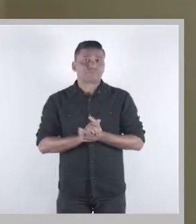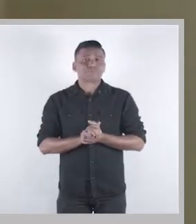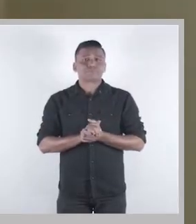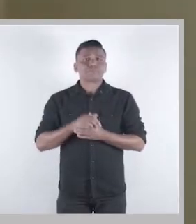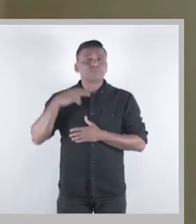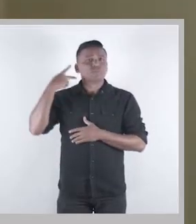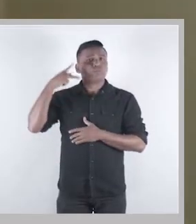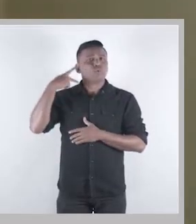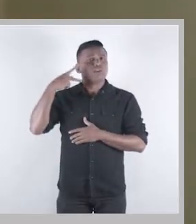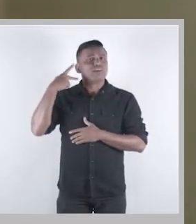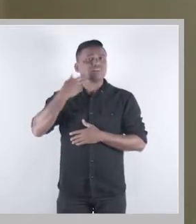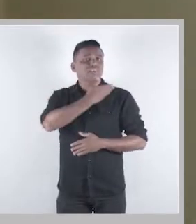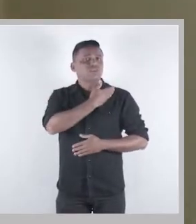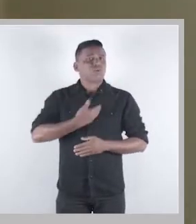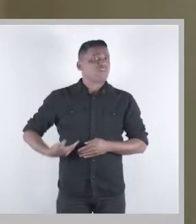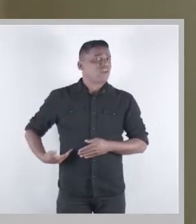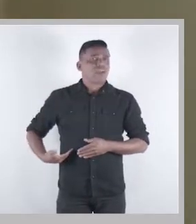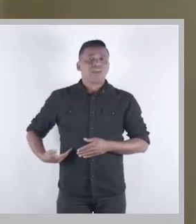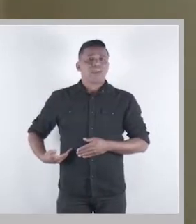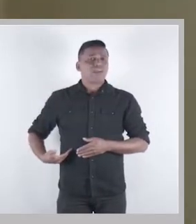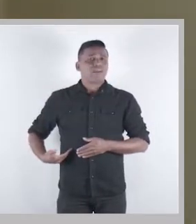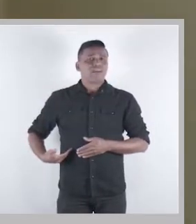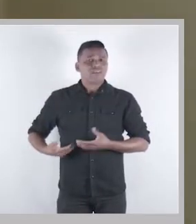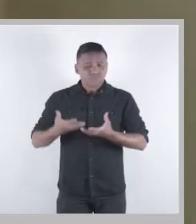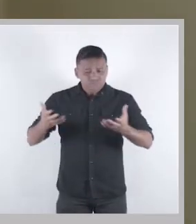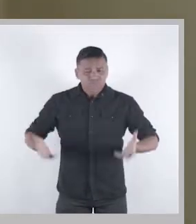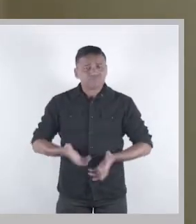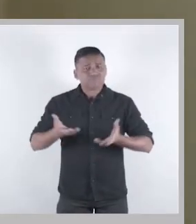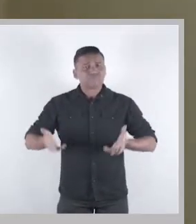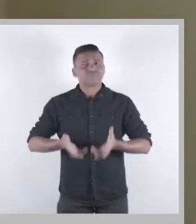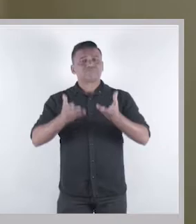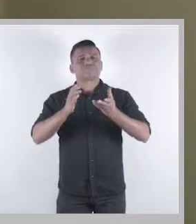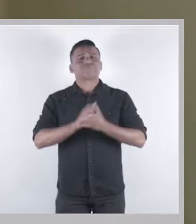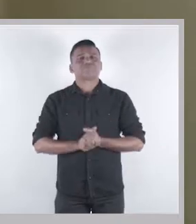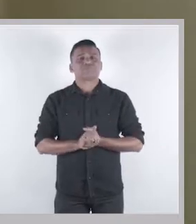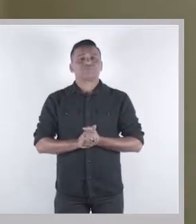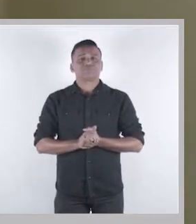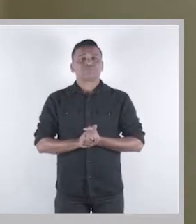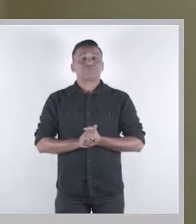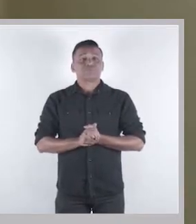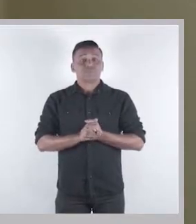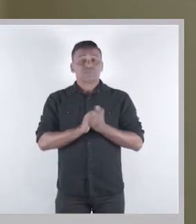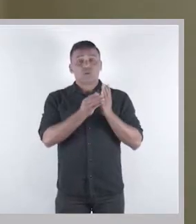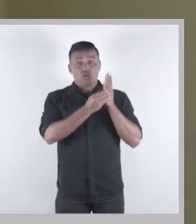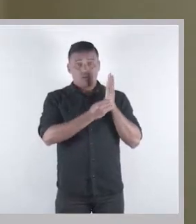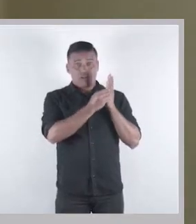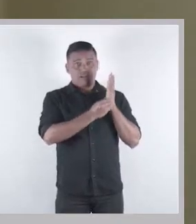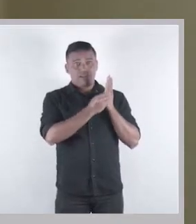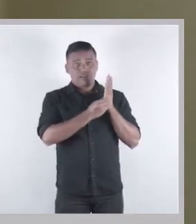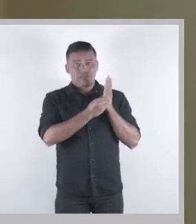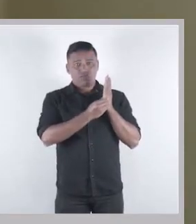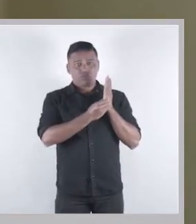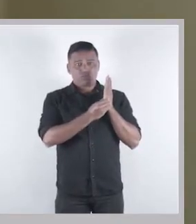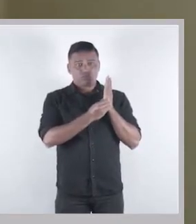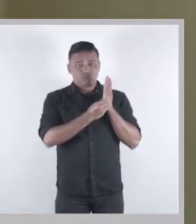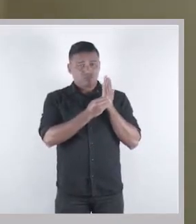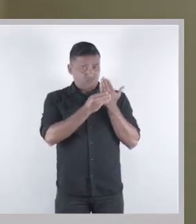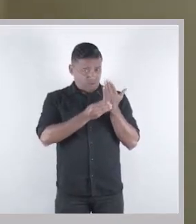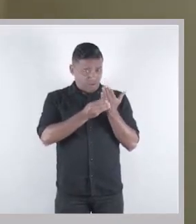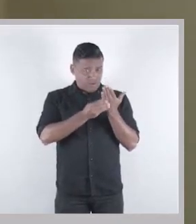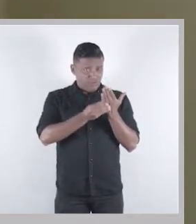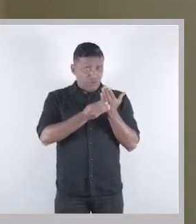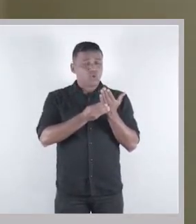assim nem umas é você esse livro né dessas conversas ele foi produzido Inclusive a partir de um edital público